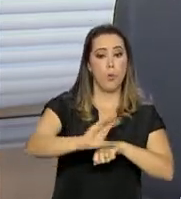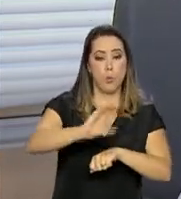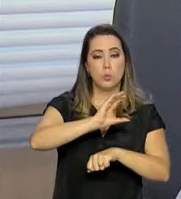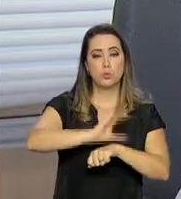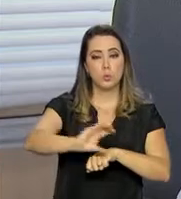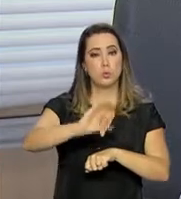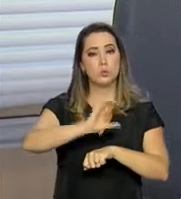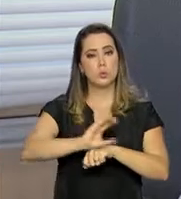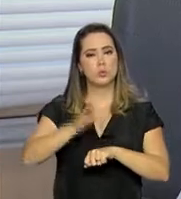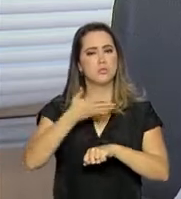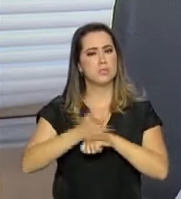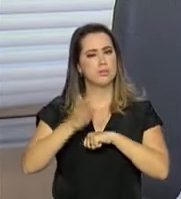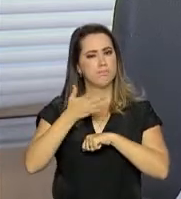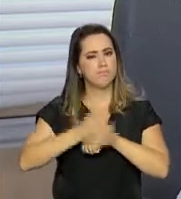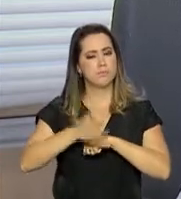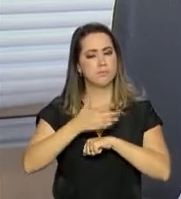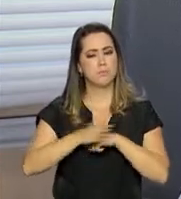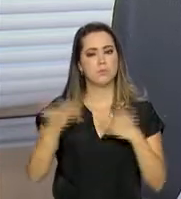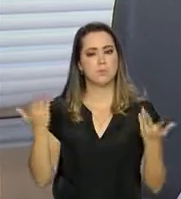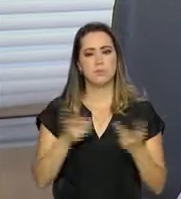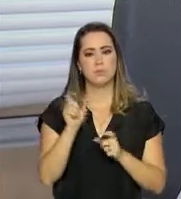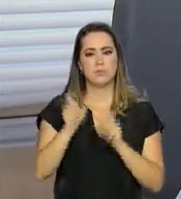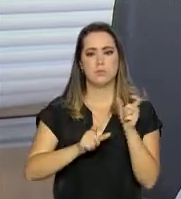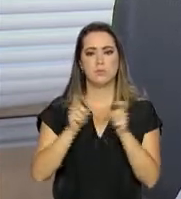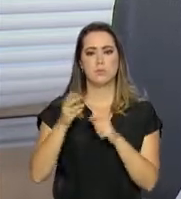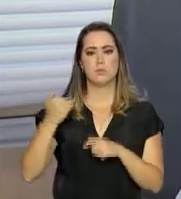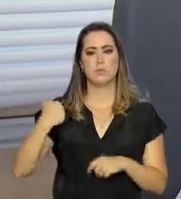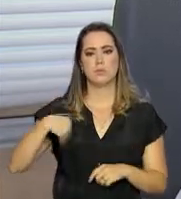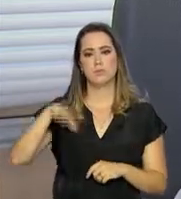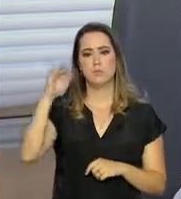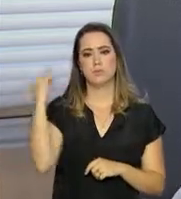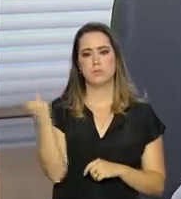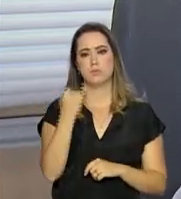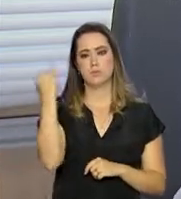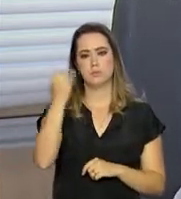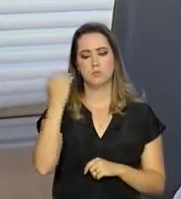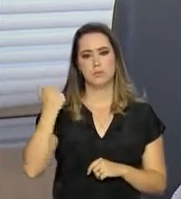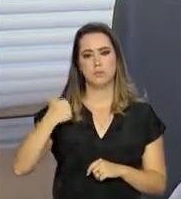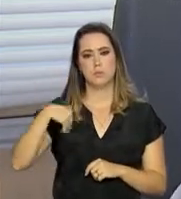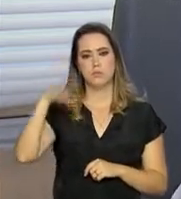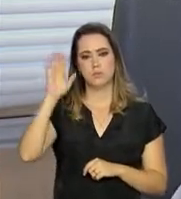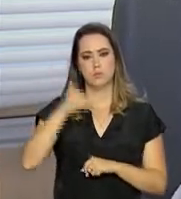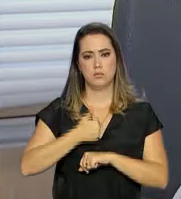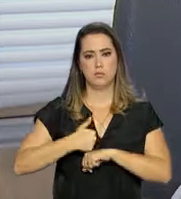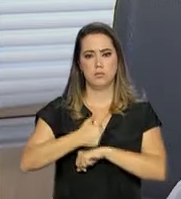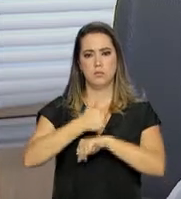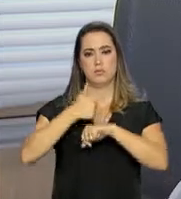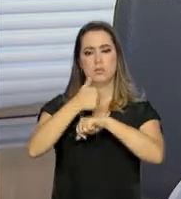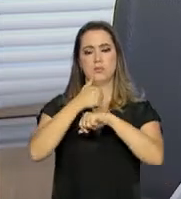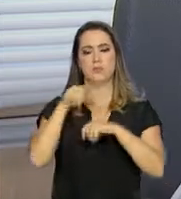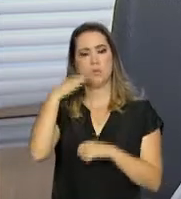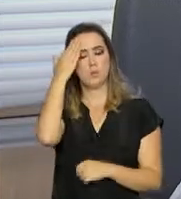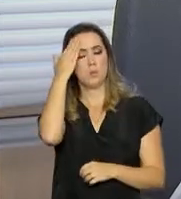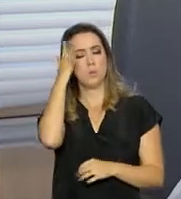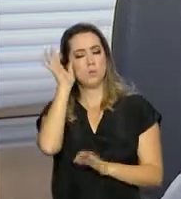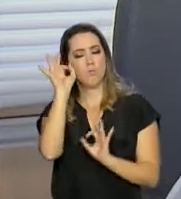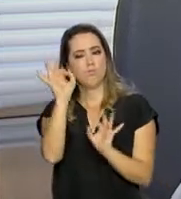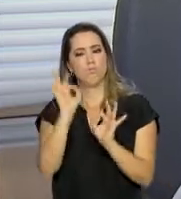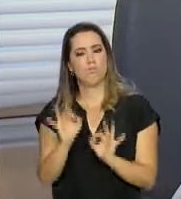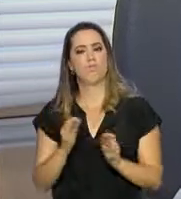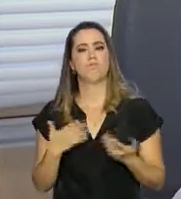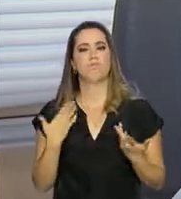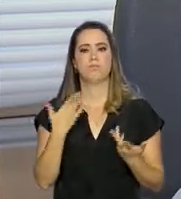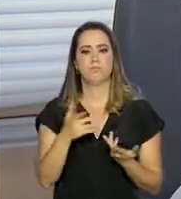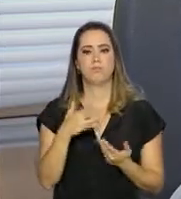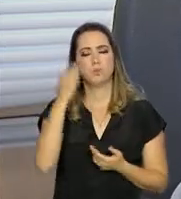com as exercícios já tem uma importância maior que é um profissional que sabe fazer sabe